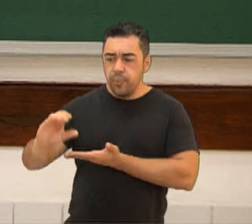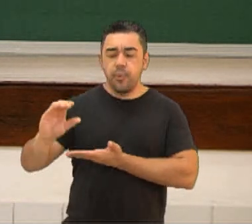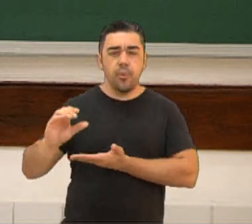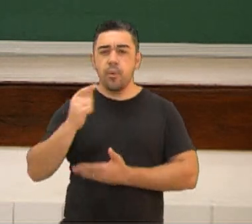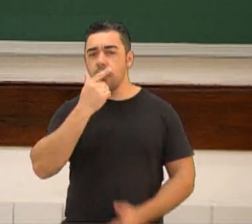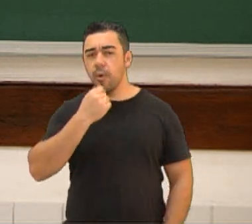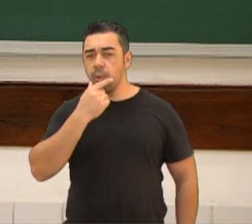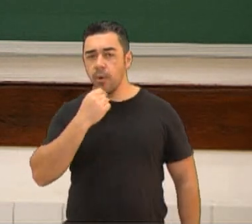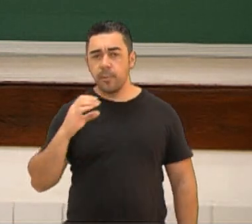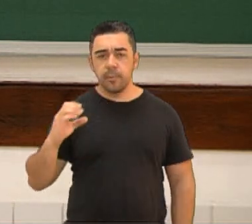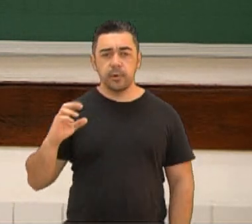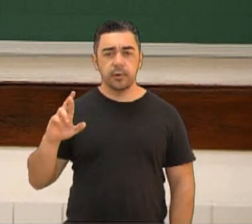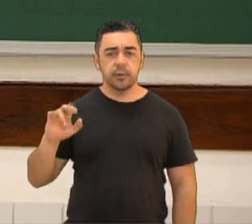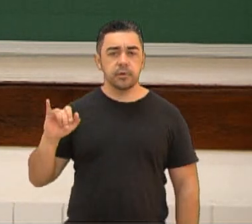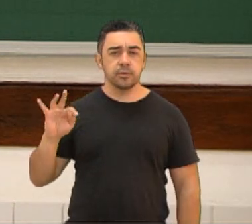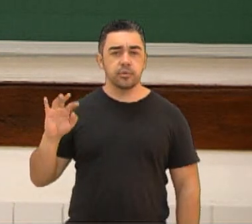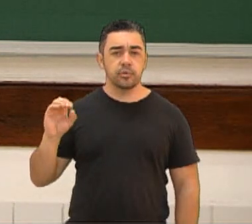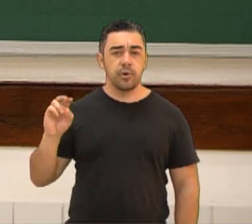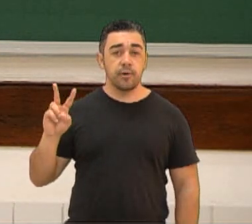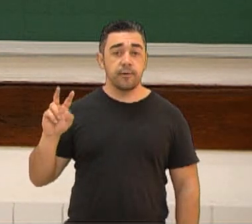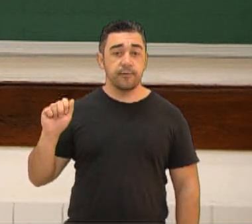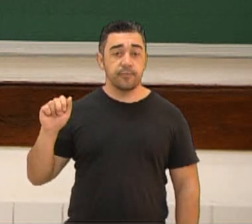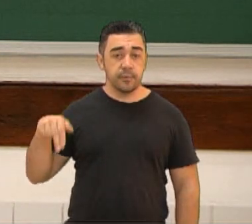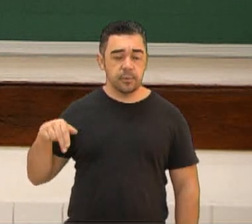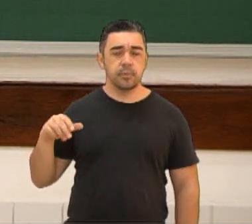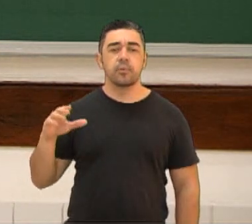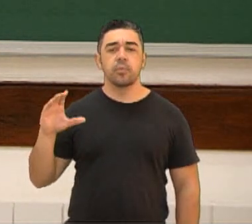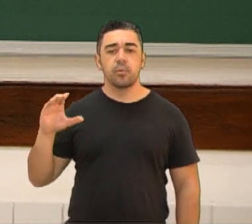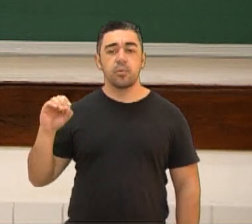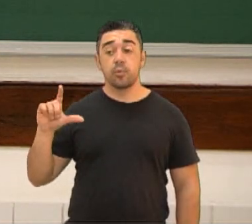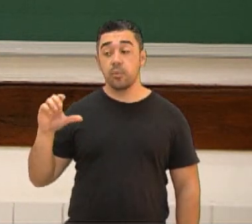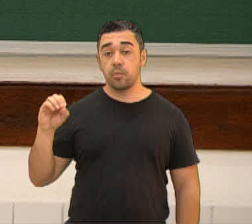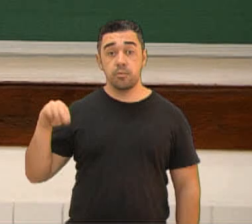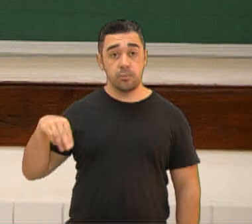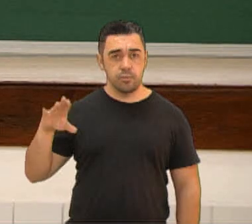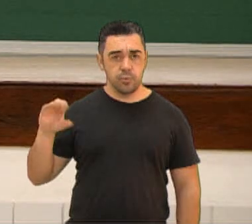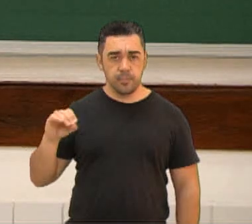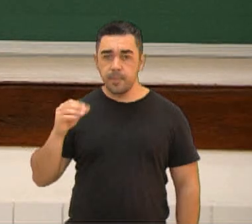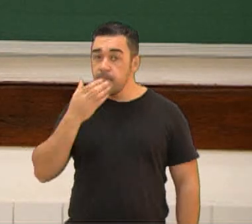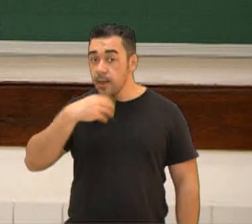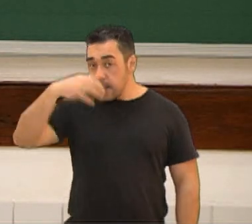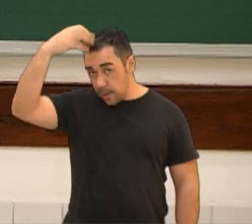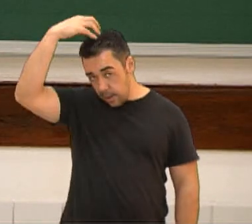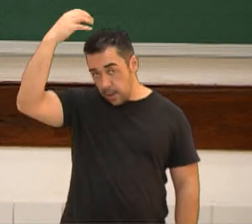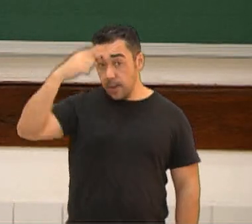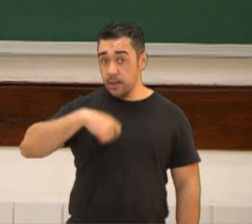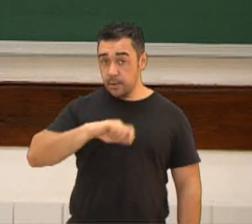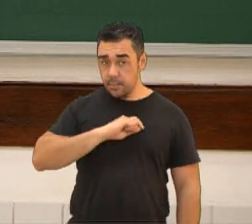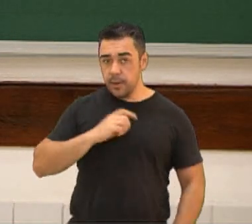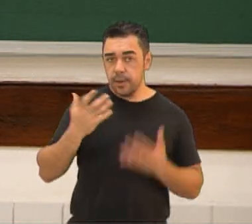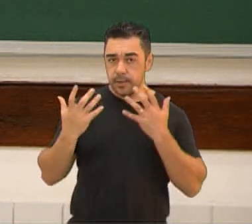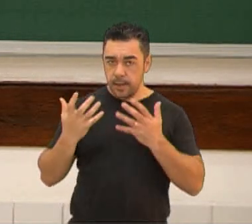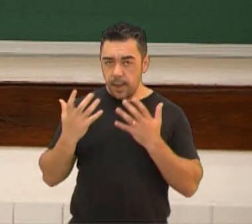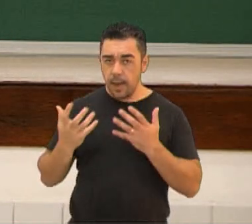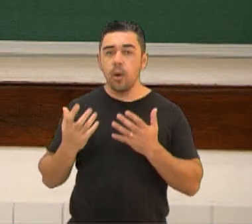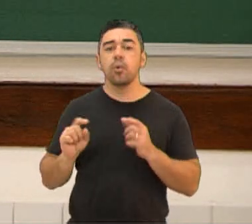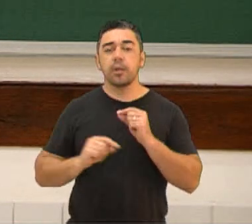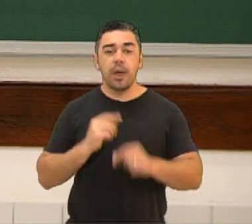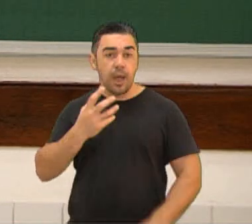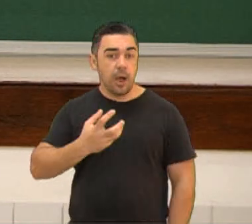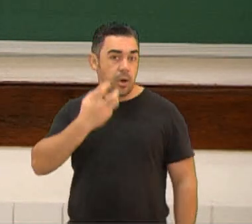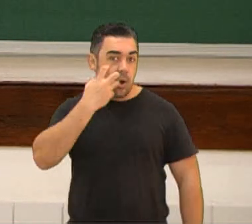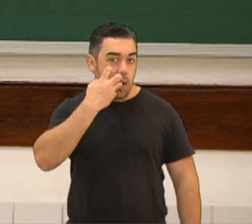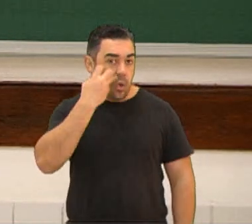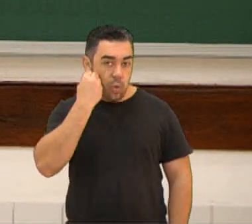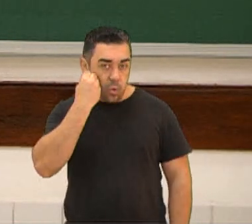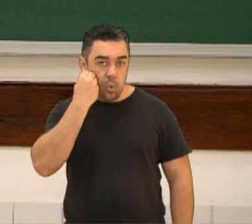Cristóvão Colombo? Os reis da Espanha, eles queriam, é claro, terem lucros com essas vendas de especiarias, de